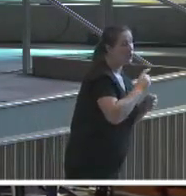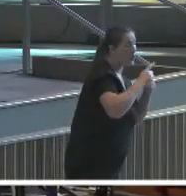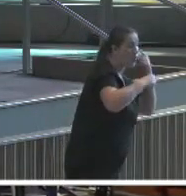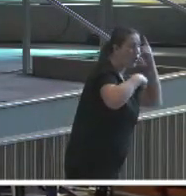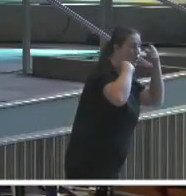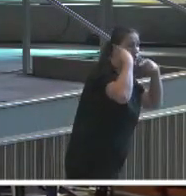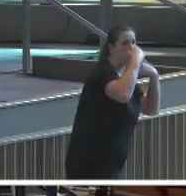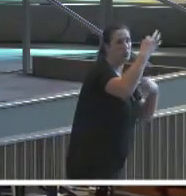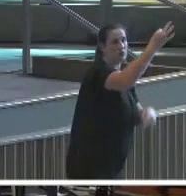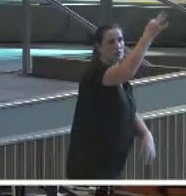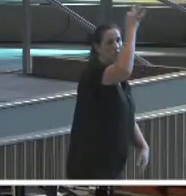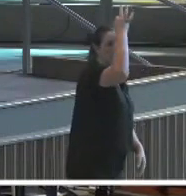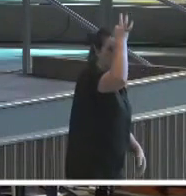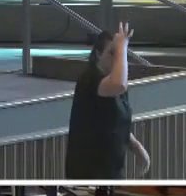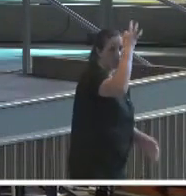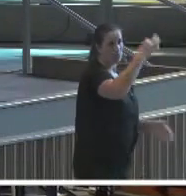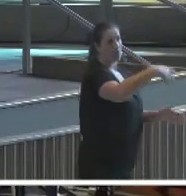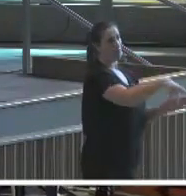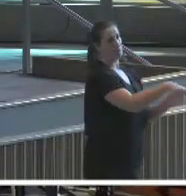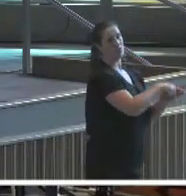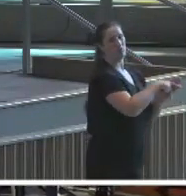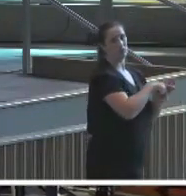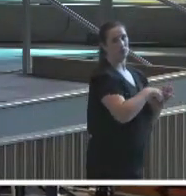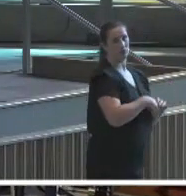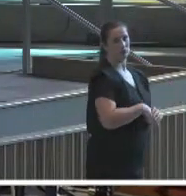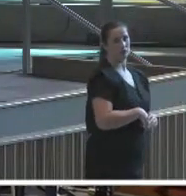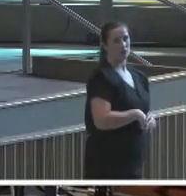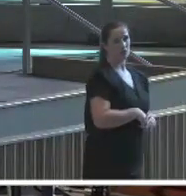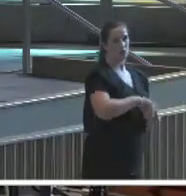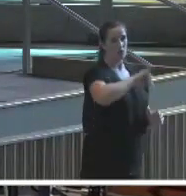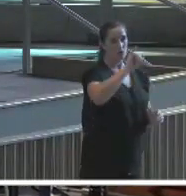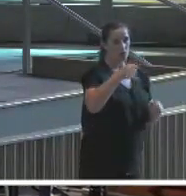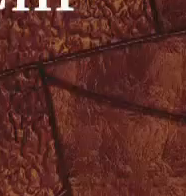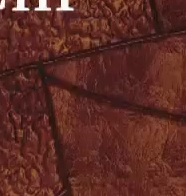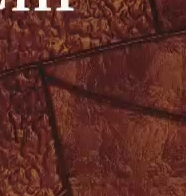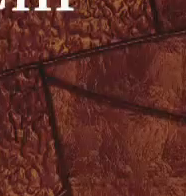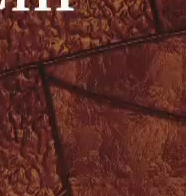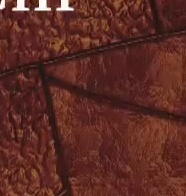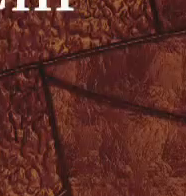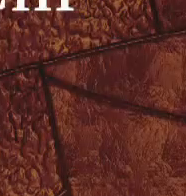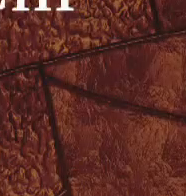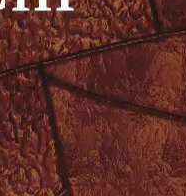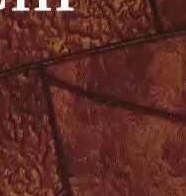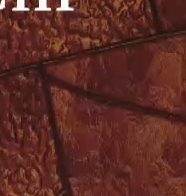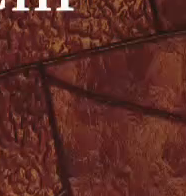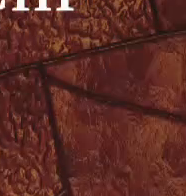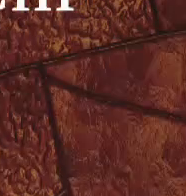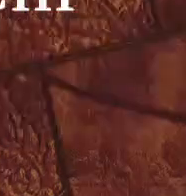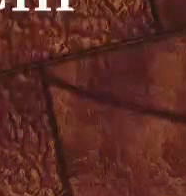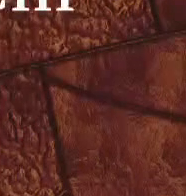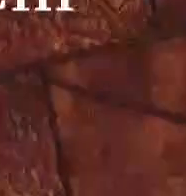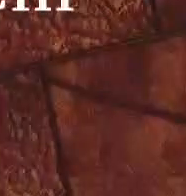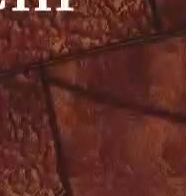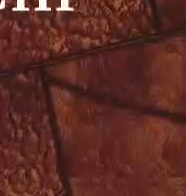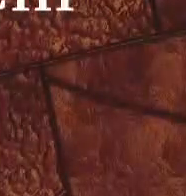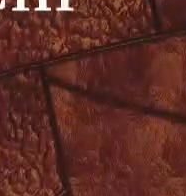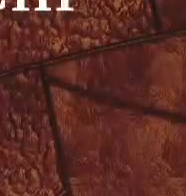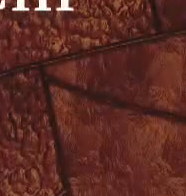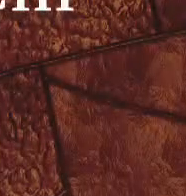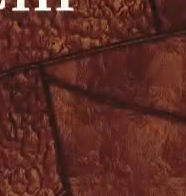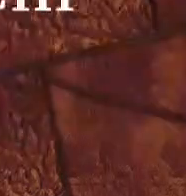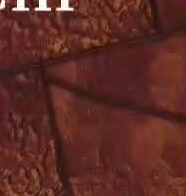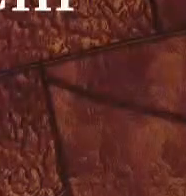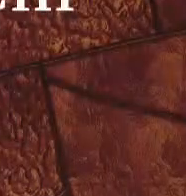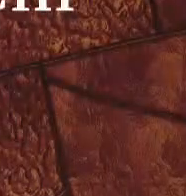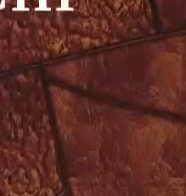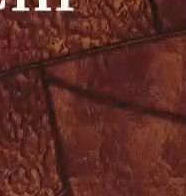espiritual. E aí Josué 7,15 vai dizer assim: aquele que for pego com as